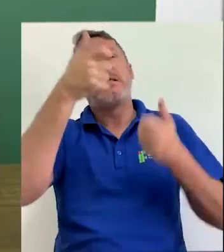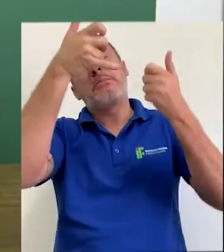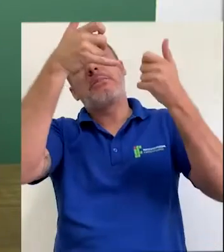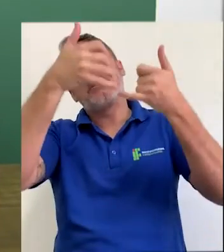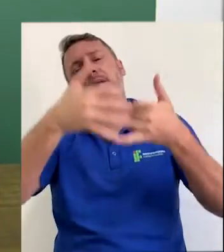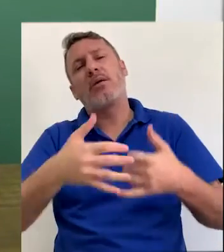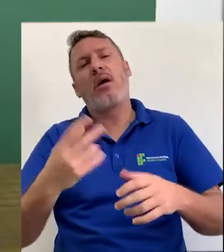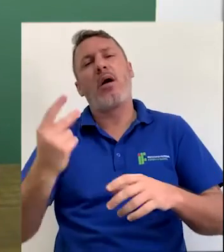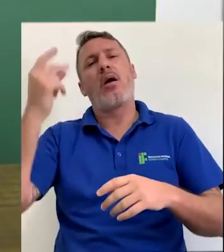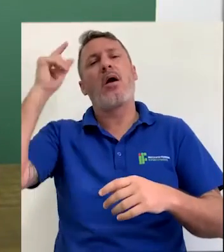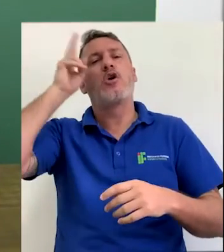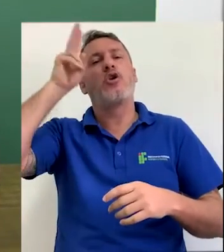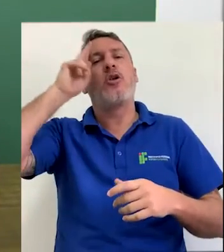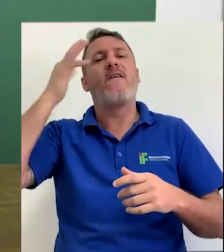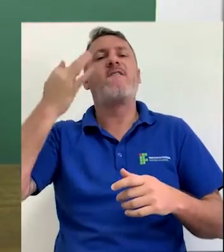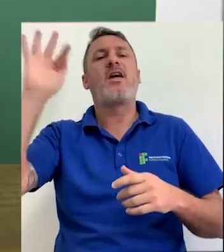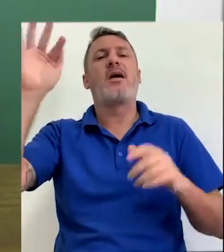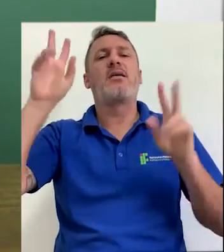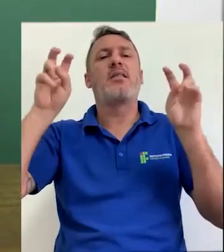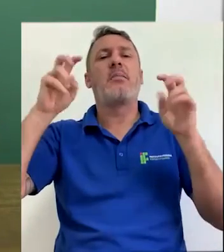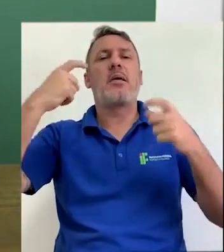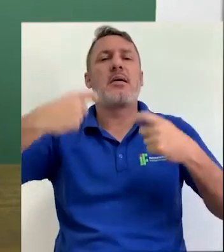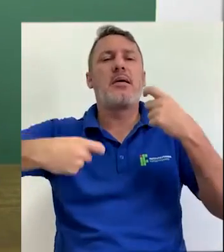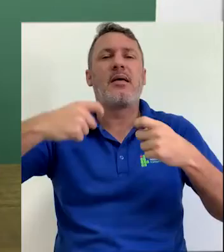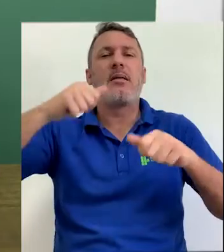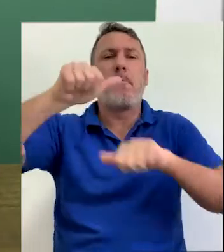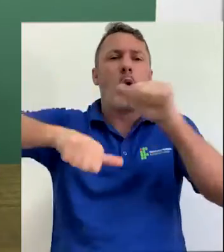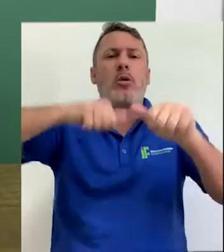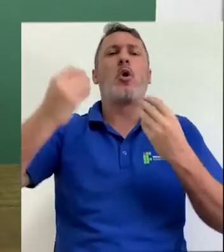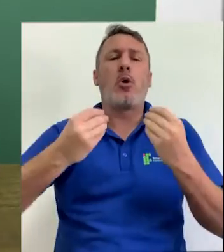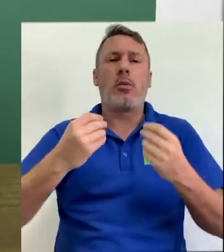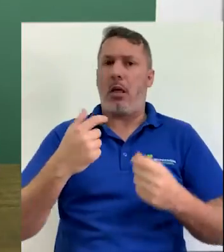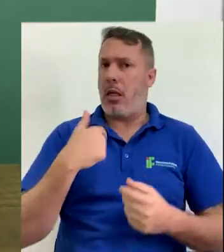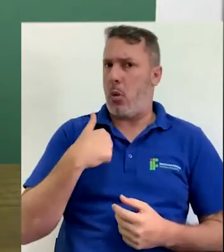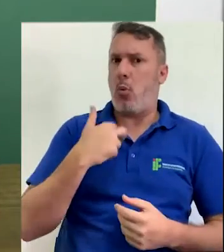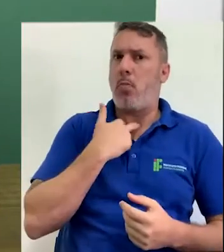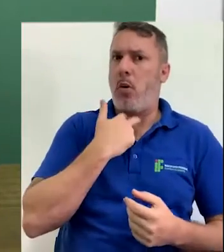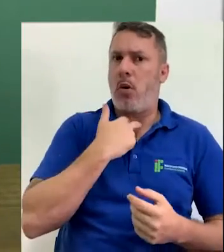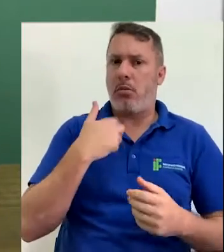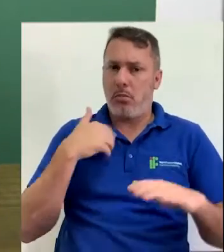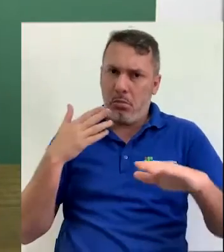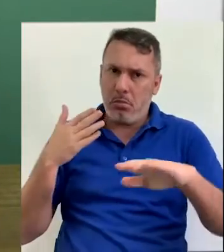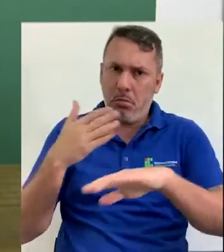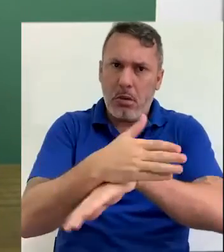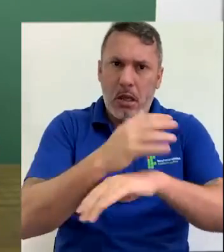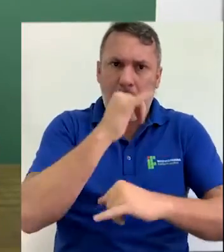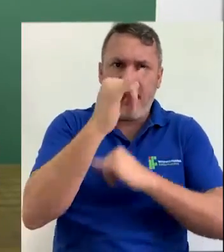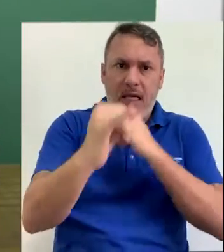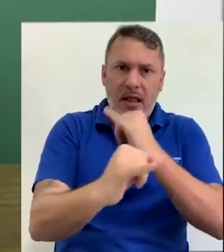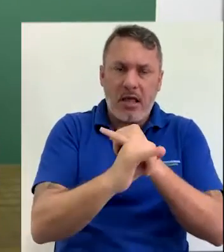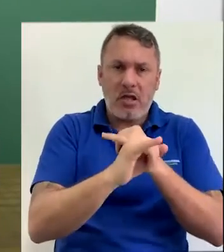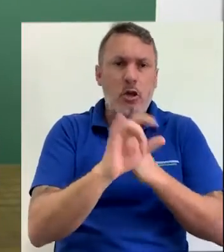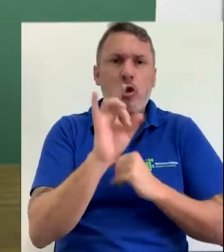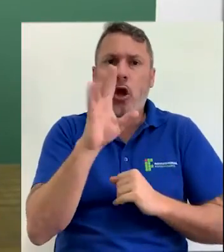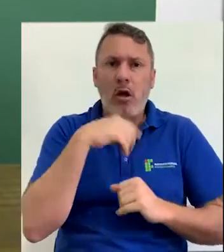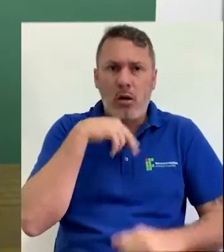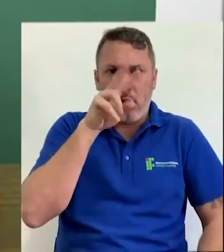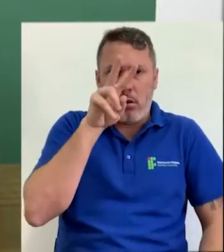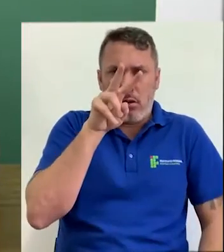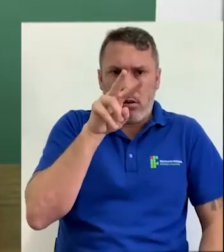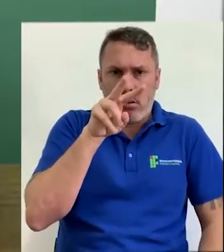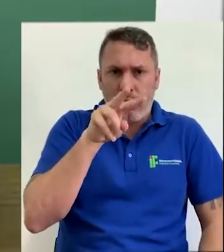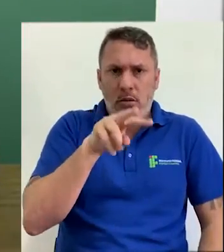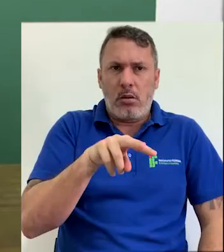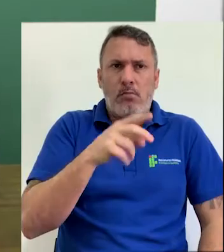assunto. Eu não posso simplesmente ir para a internet, ler 5 linhas, ler